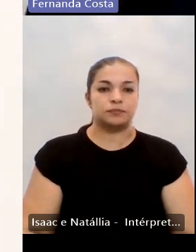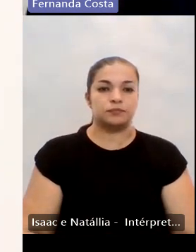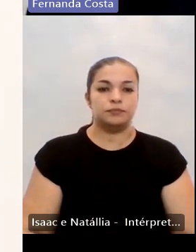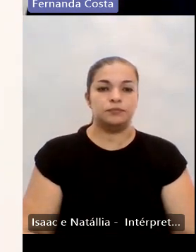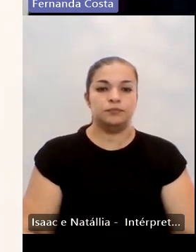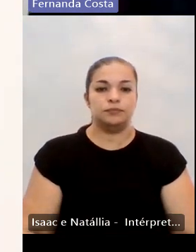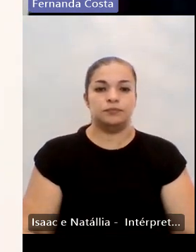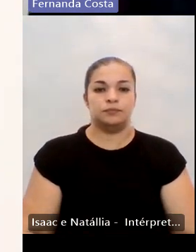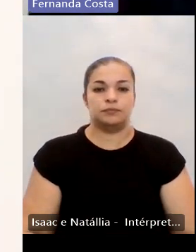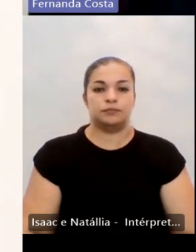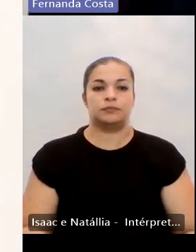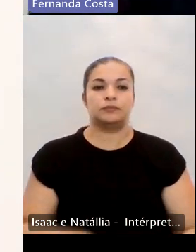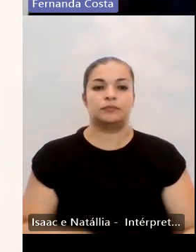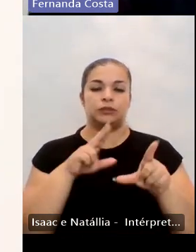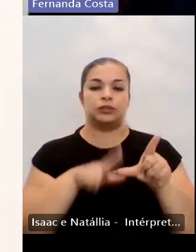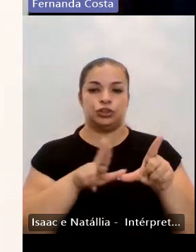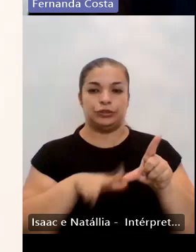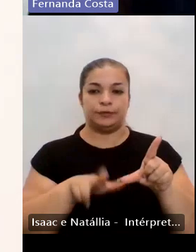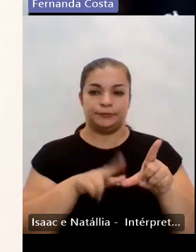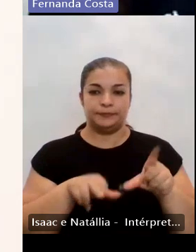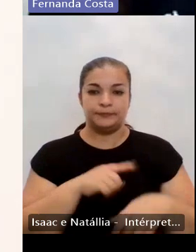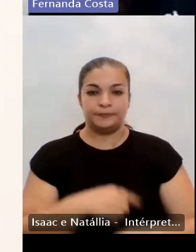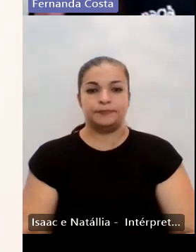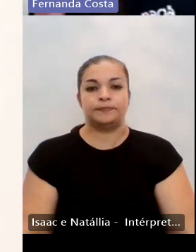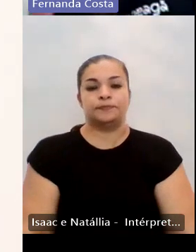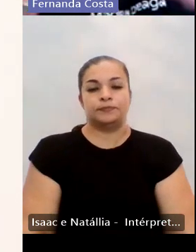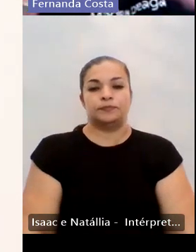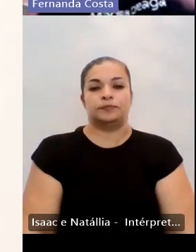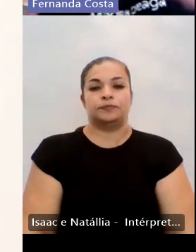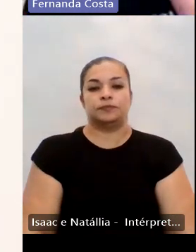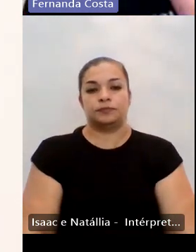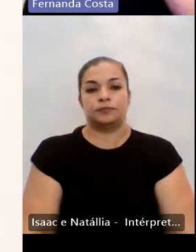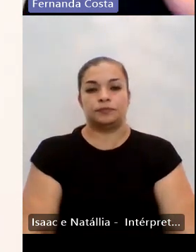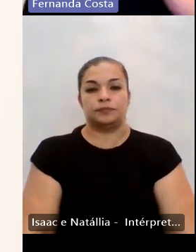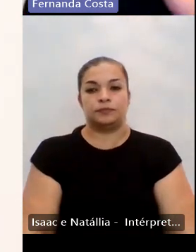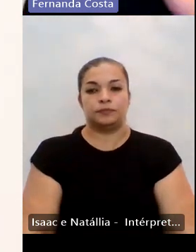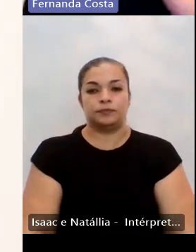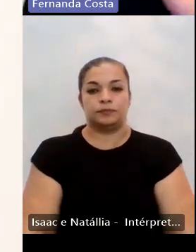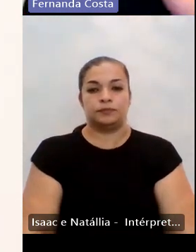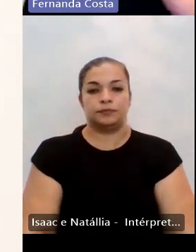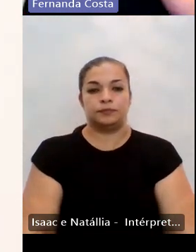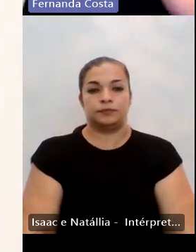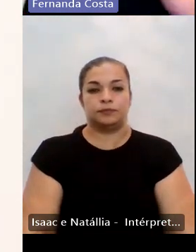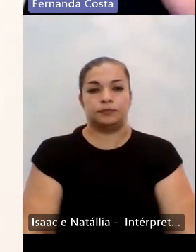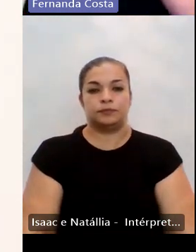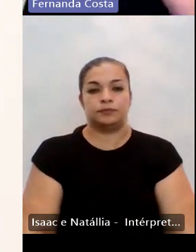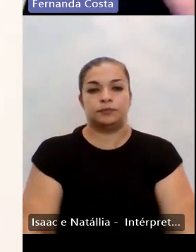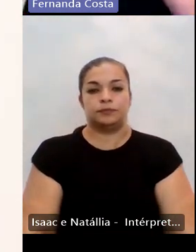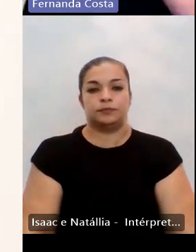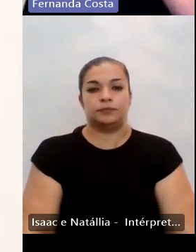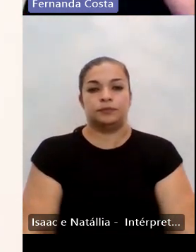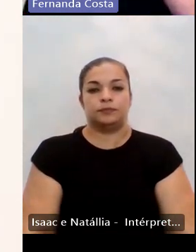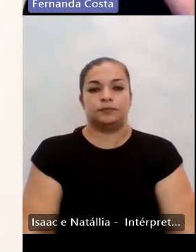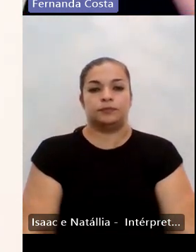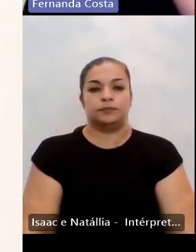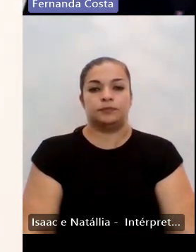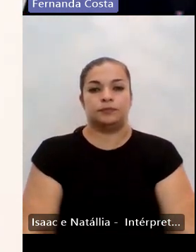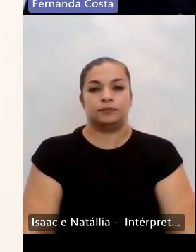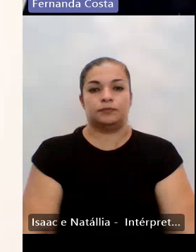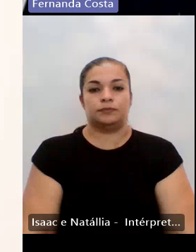Os ouvidos estão constantemente ativos. Eles captam as ondas sonoras e as transformam em informações que são interpretadas